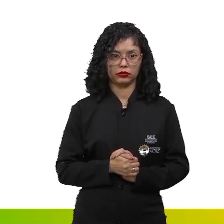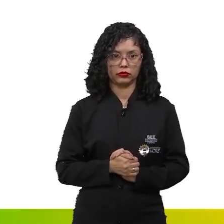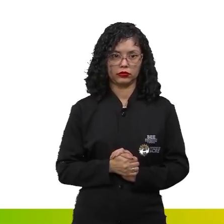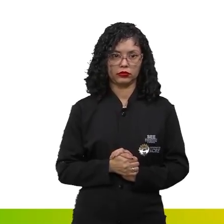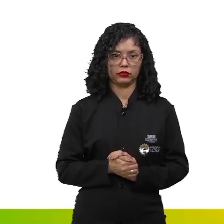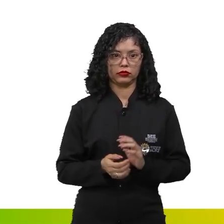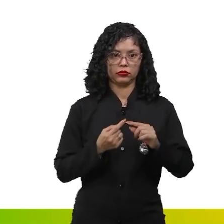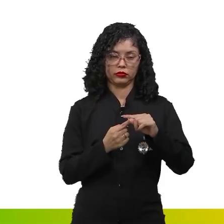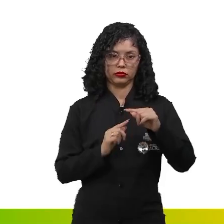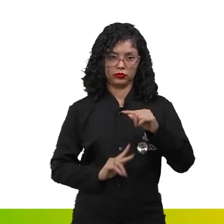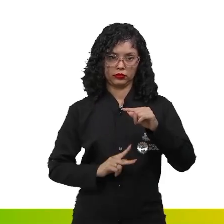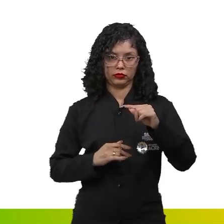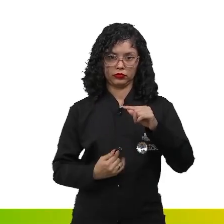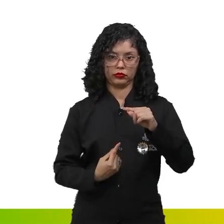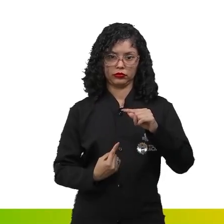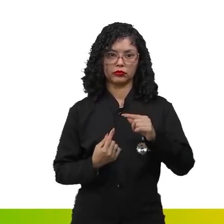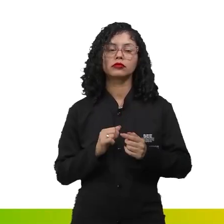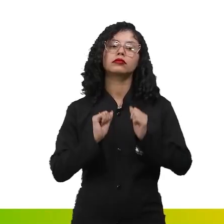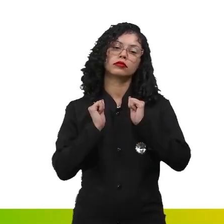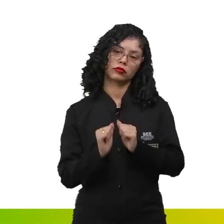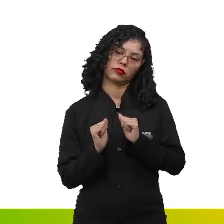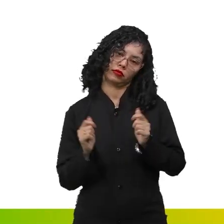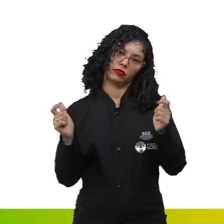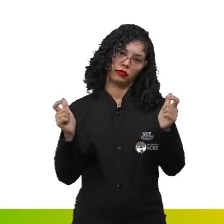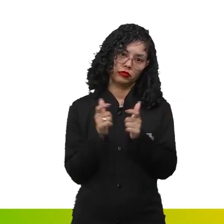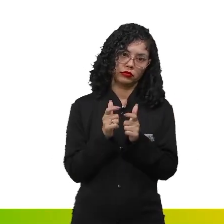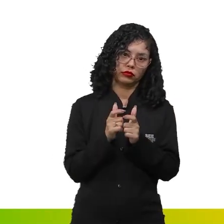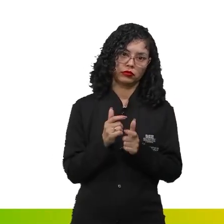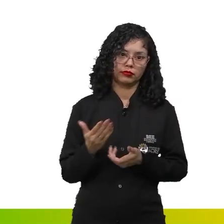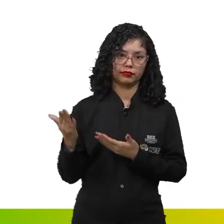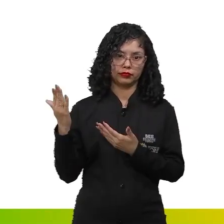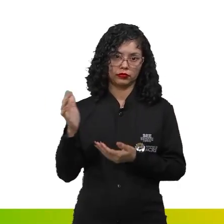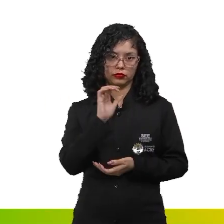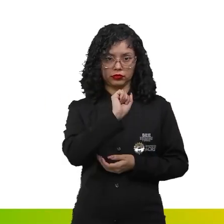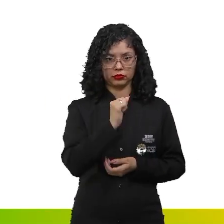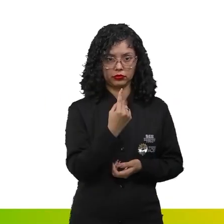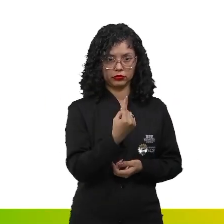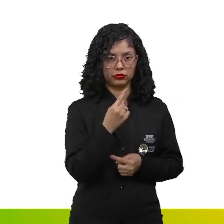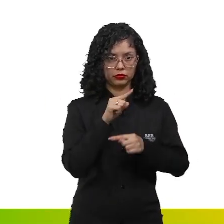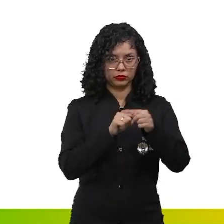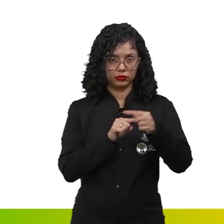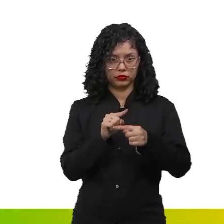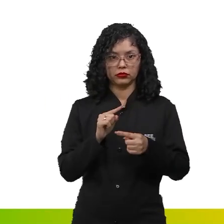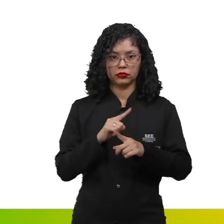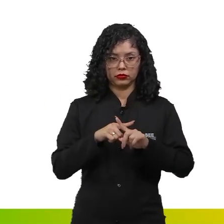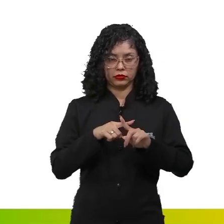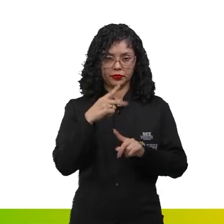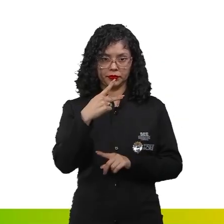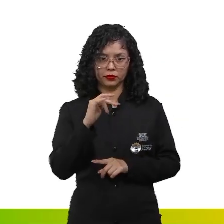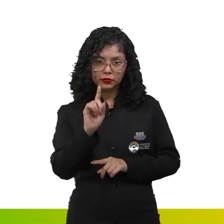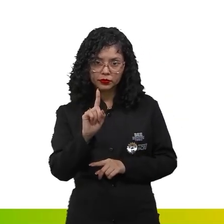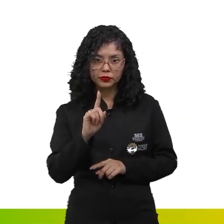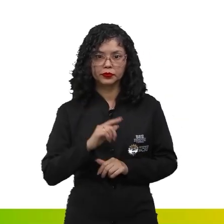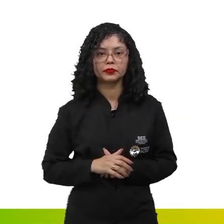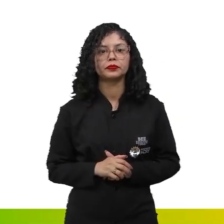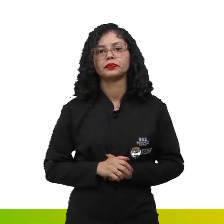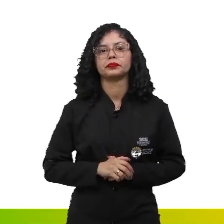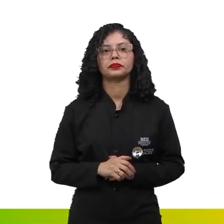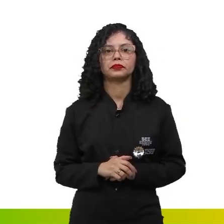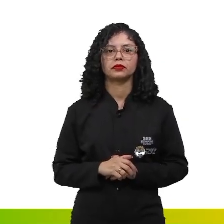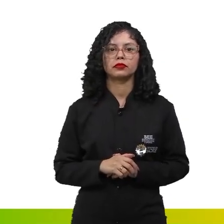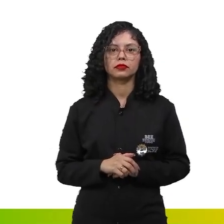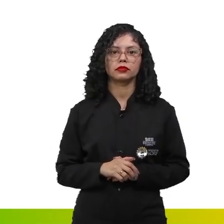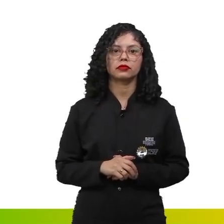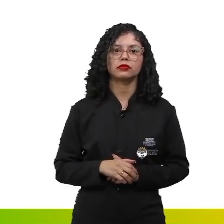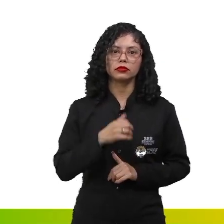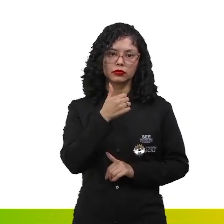sobre 1 sobre P1, ele pode ser reduzido a essa forma aqui, ó. A1 vezes P1, que vai ser